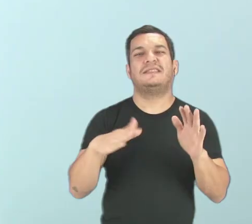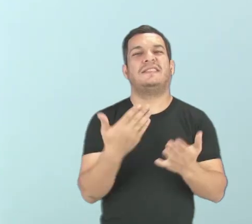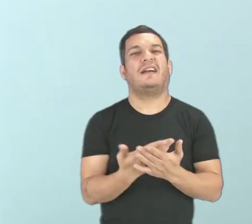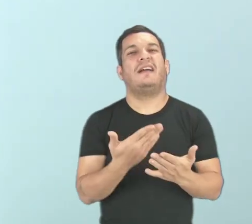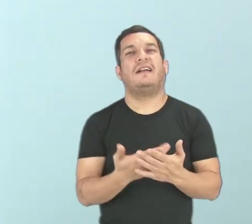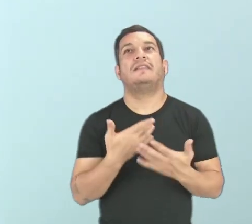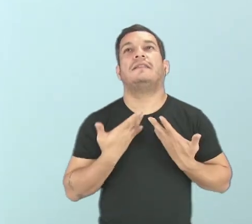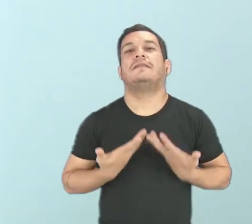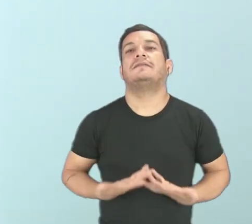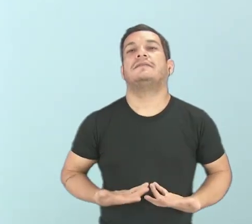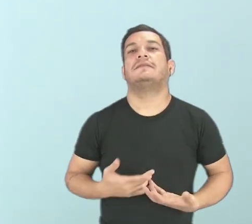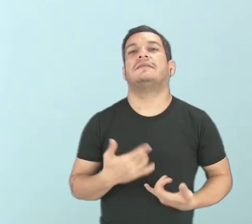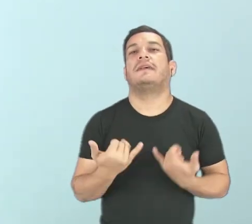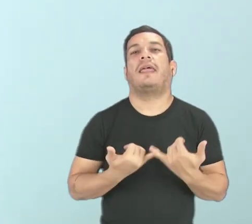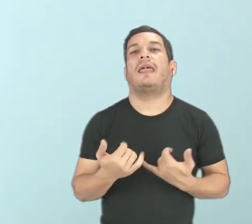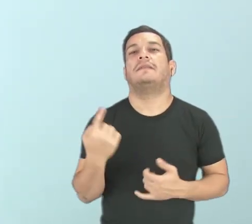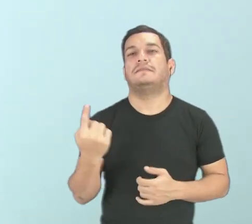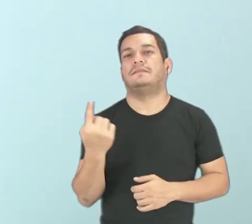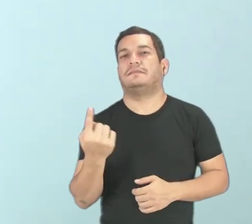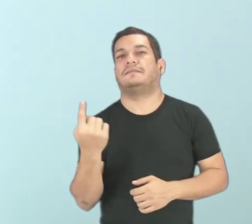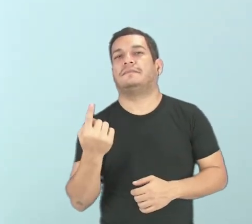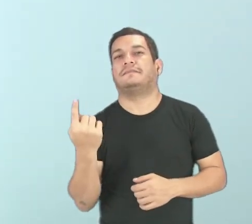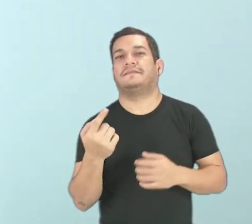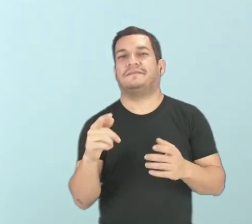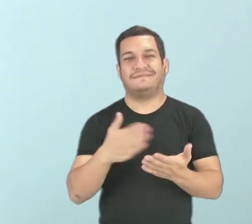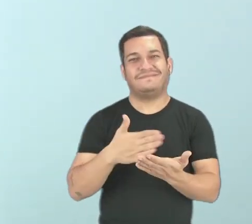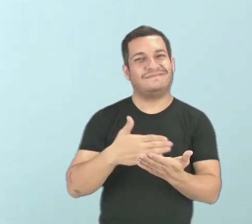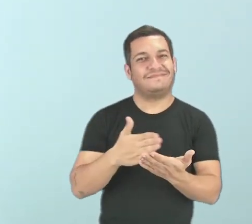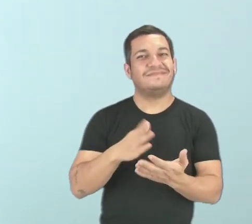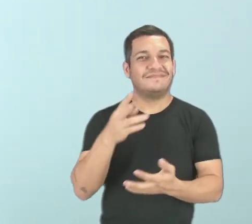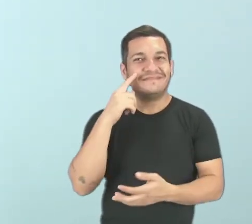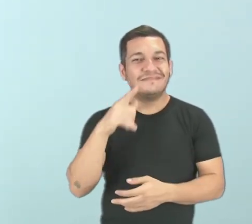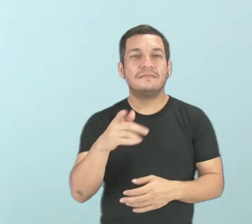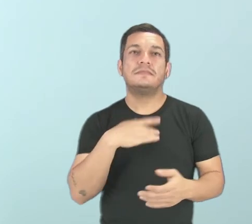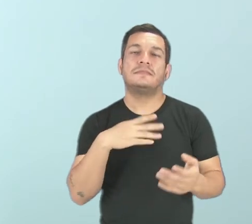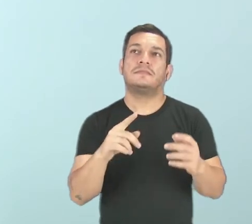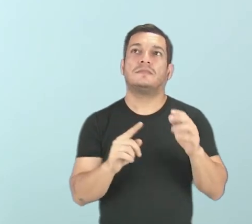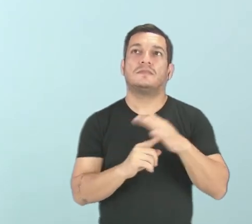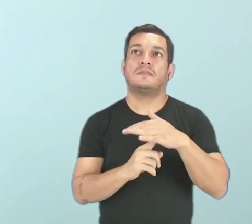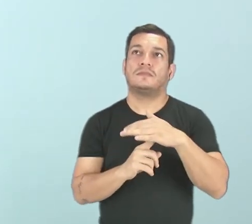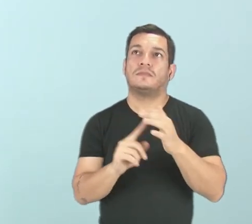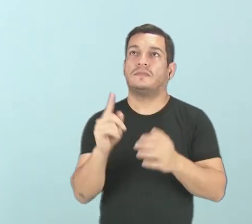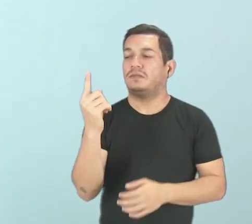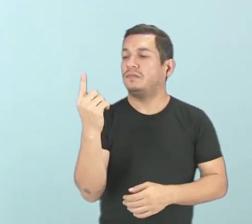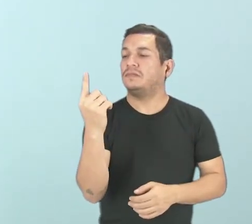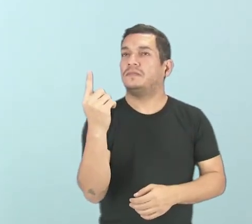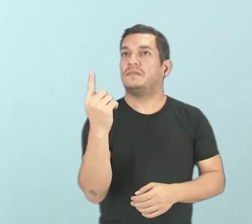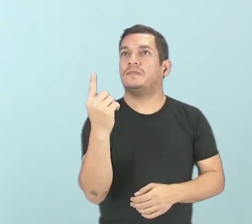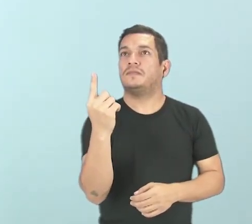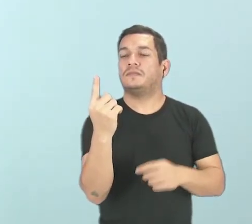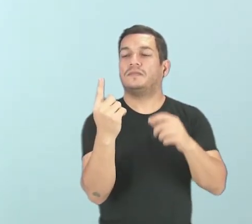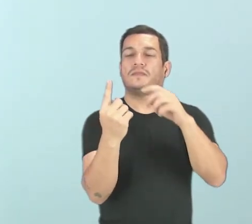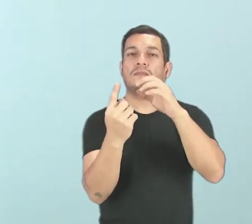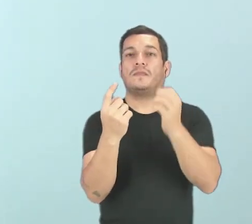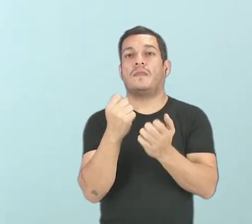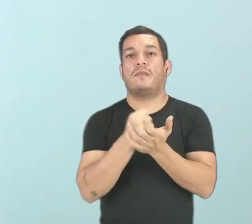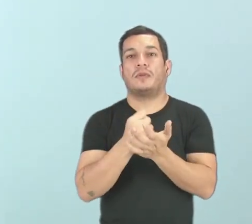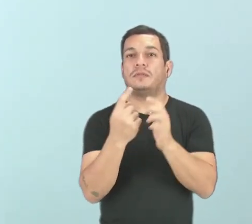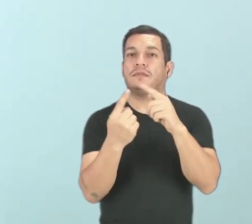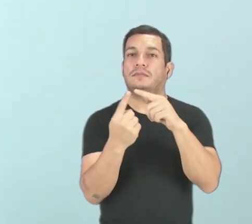igual a zero, quer dizer que eu não vou sofrer translação, e torque igual a zero, momento igual a zero, o corpo não